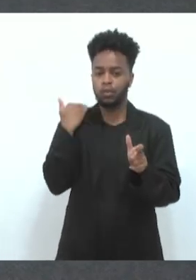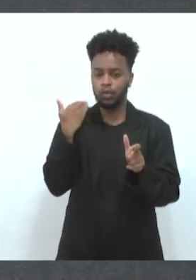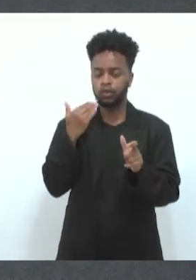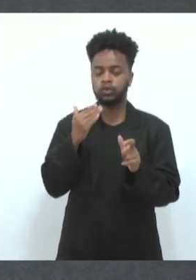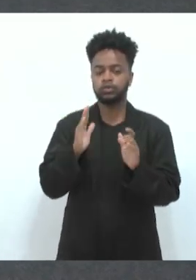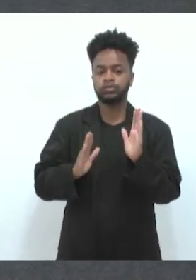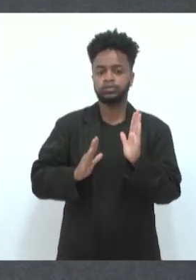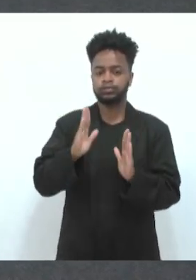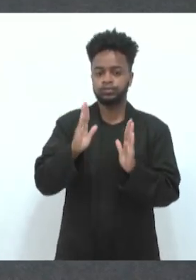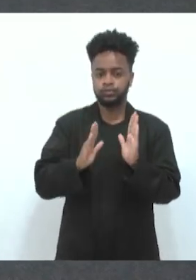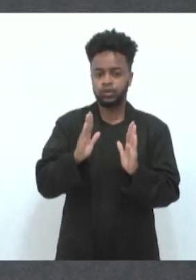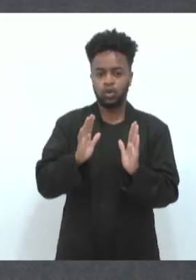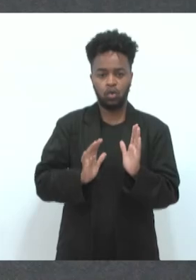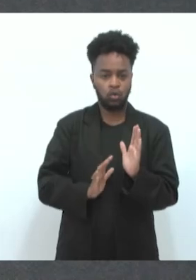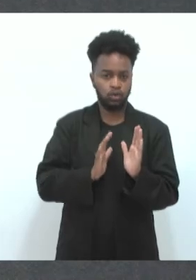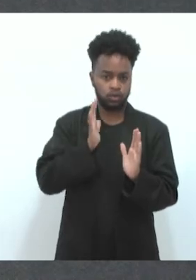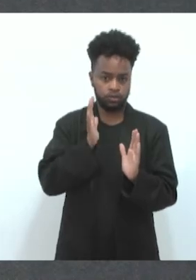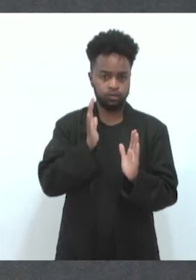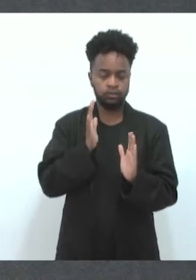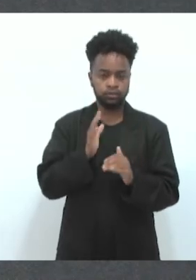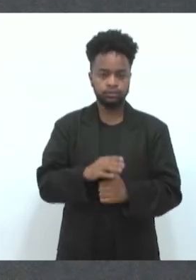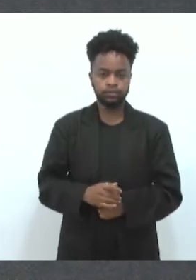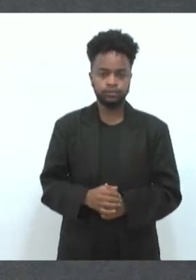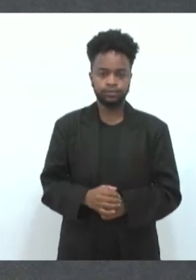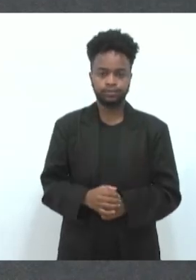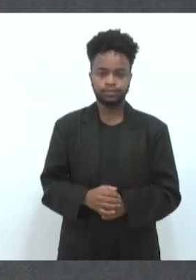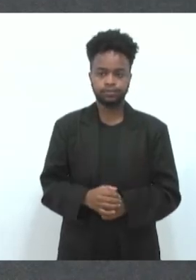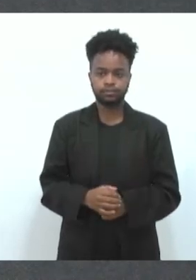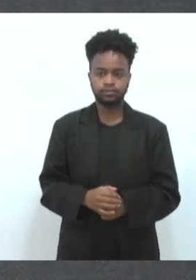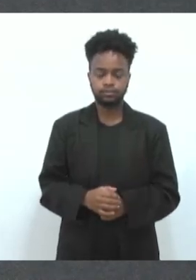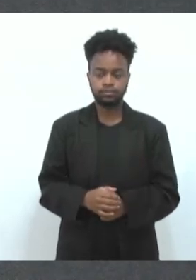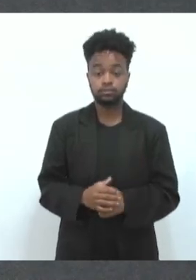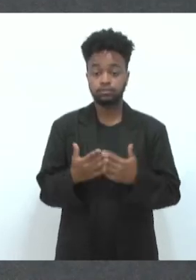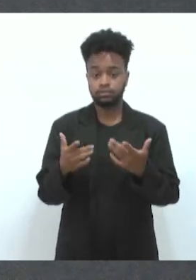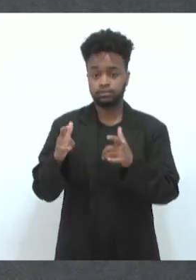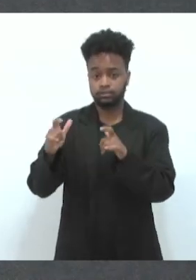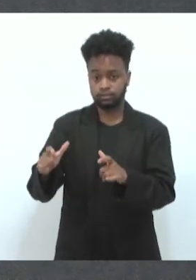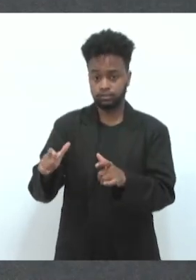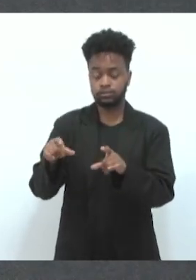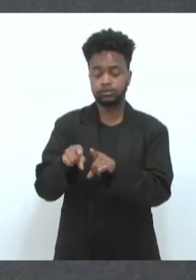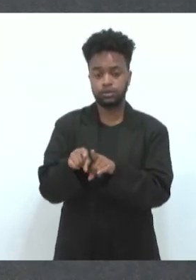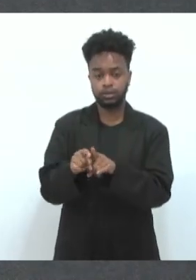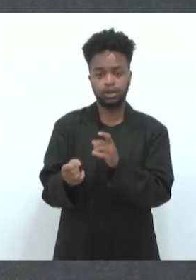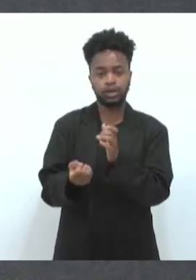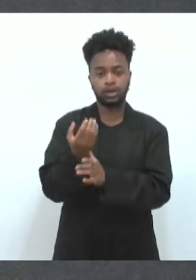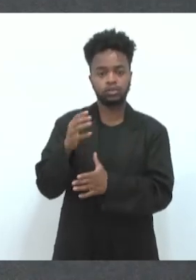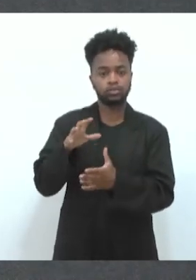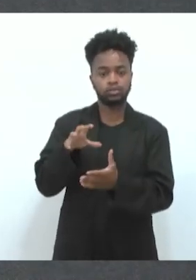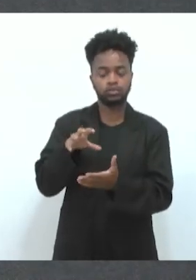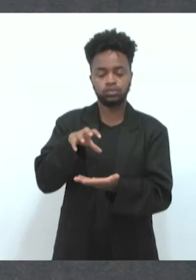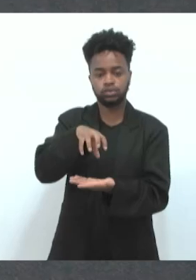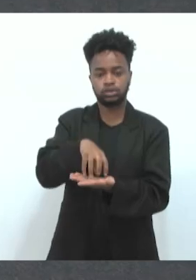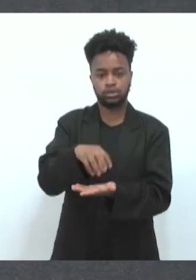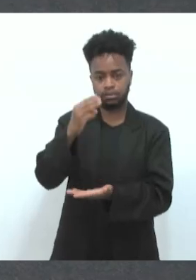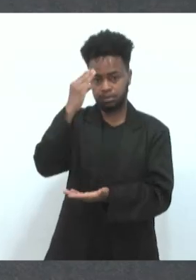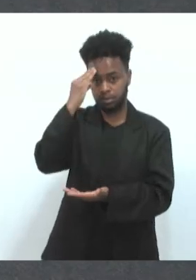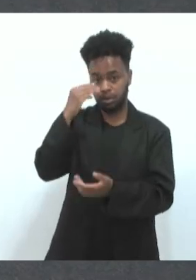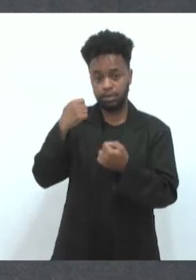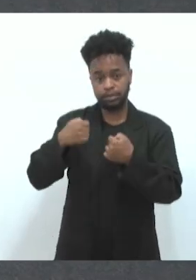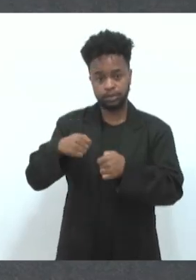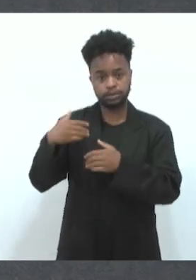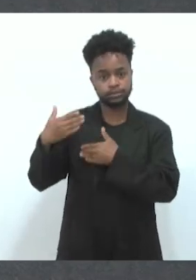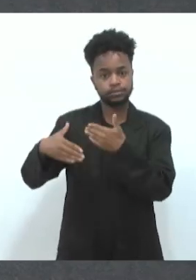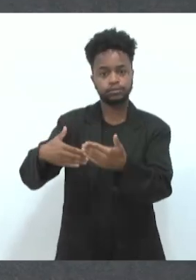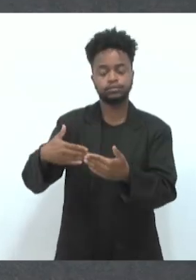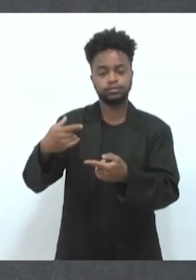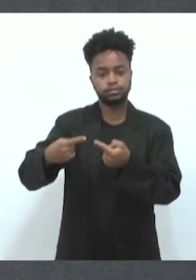por aquele regime de terror de Estado, lá também vai se fazer um centro de memória. E a gente tem que avançar no debate aqui sobre